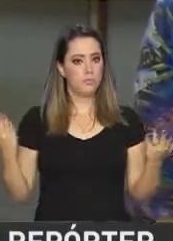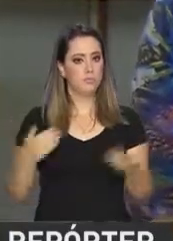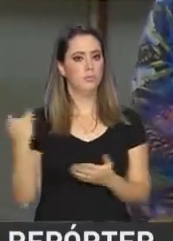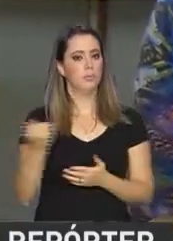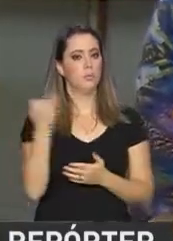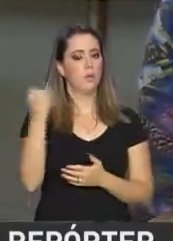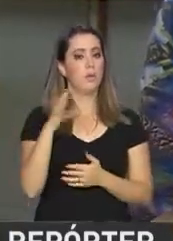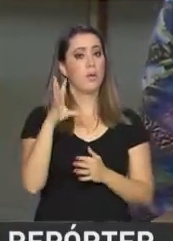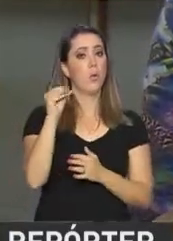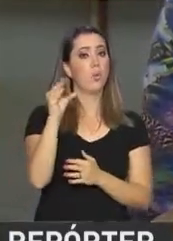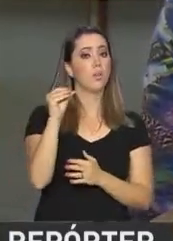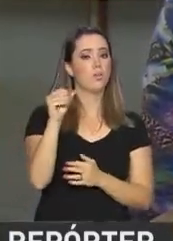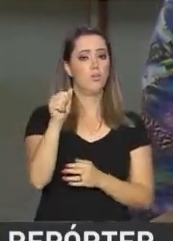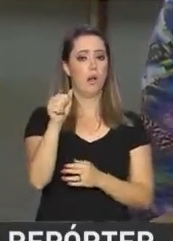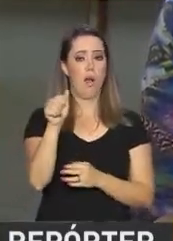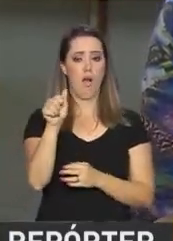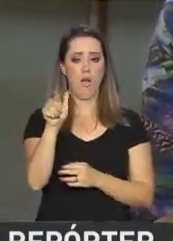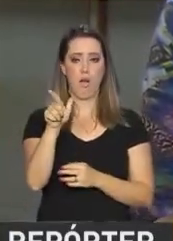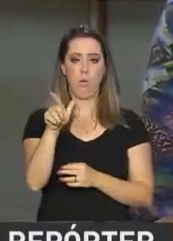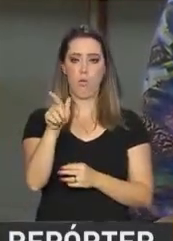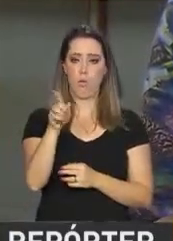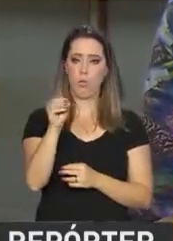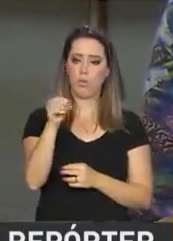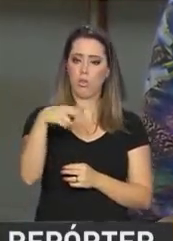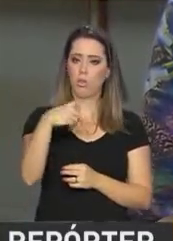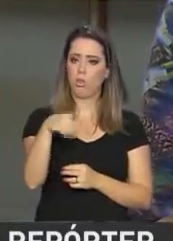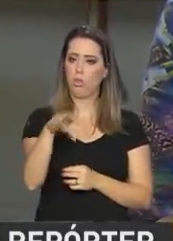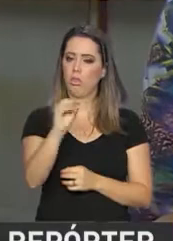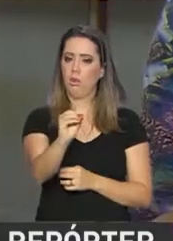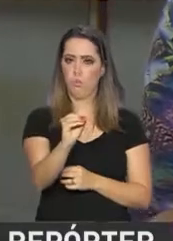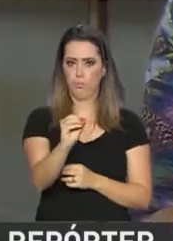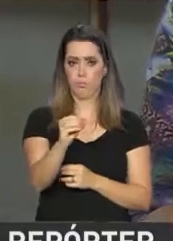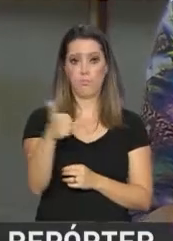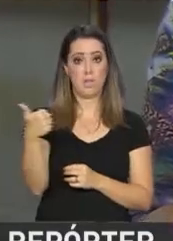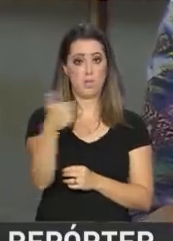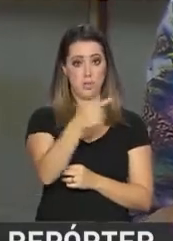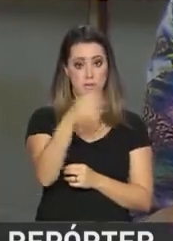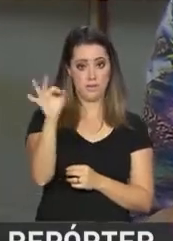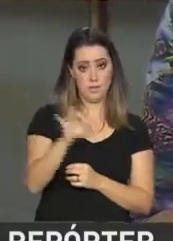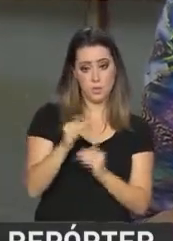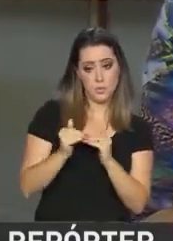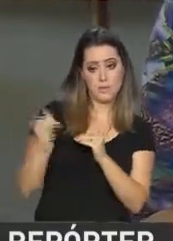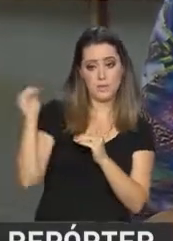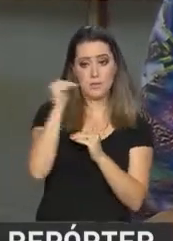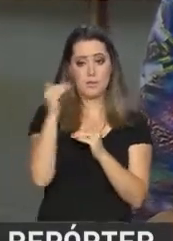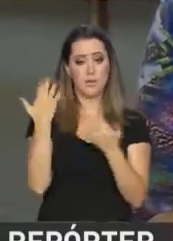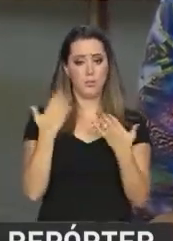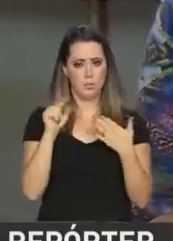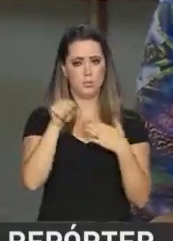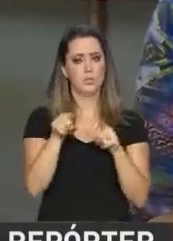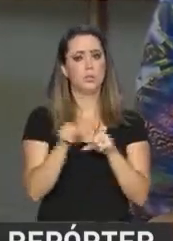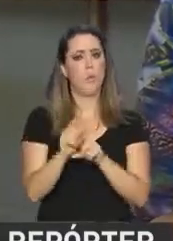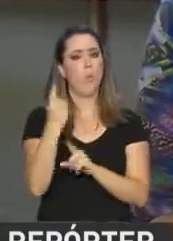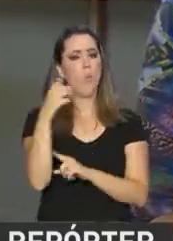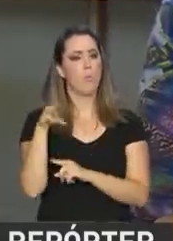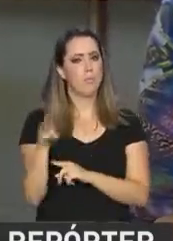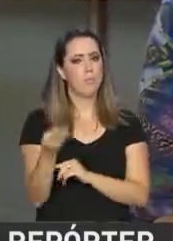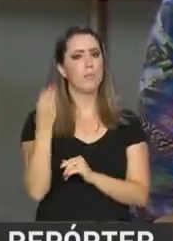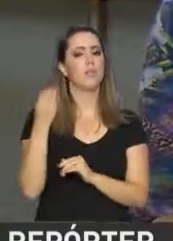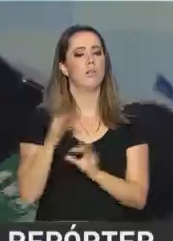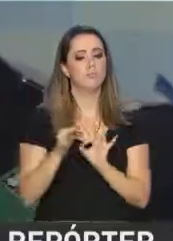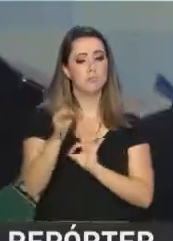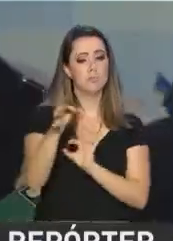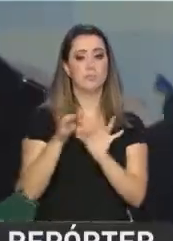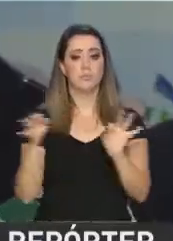com aumento de 17% na produção chegando a quase 2 milhões de toneladas e 1 milhão de hectares de área